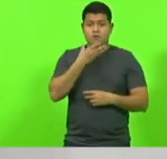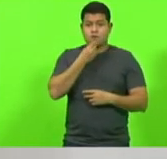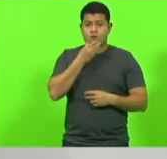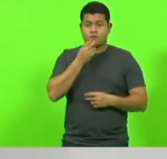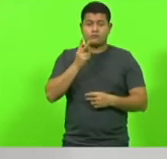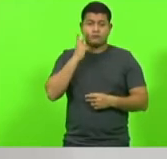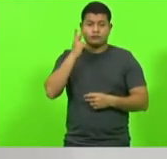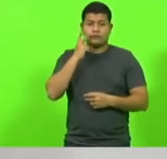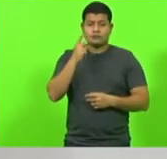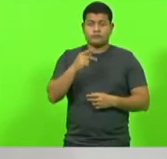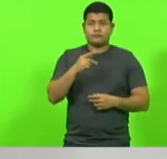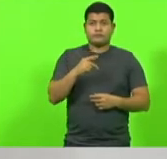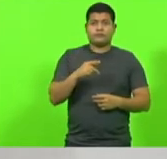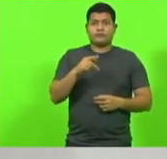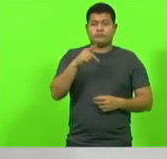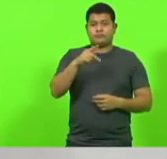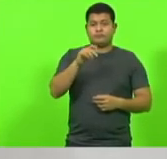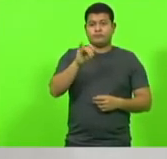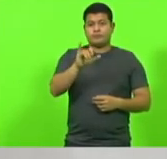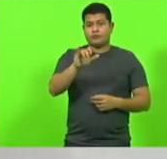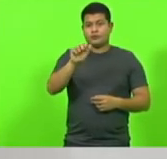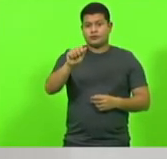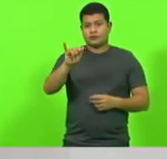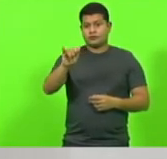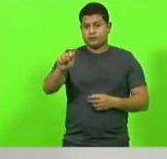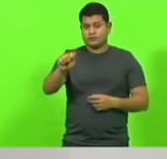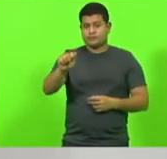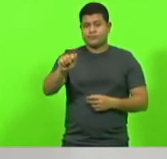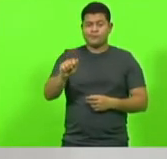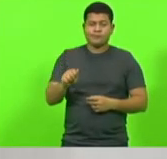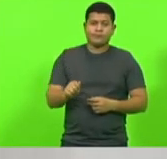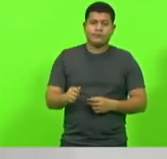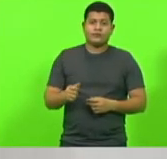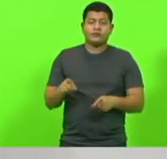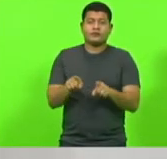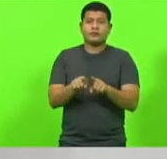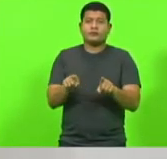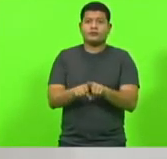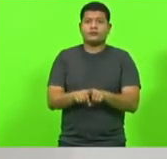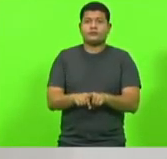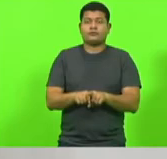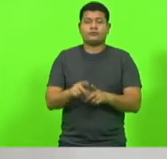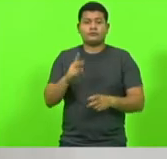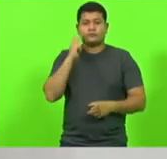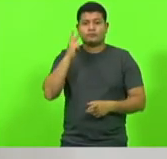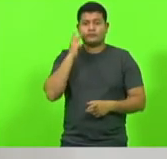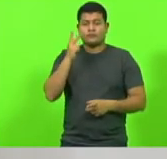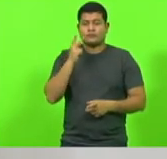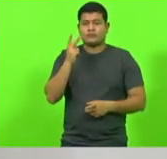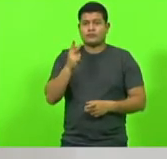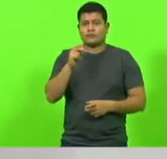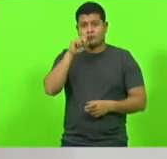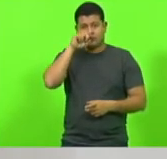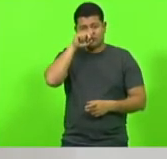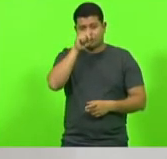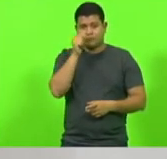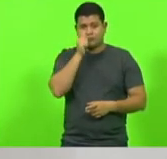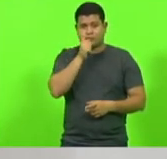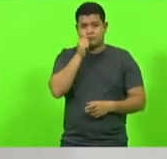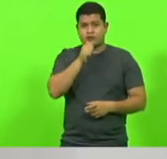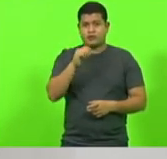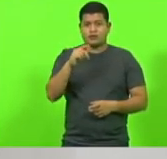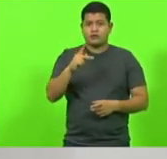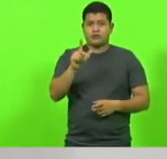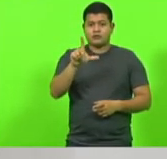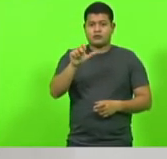Piaia, o Lacir Domingos Piaia, também nossos vereadores lá, a Cláudia Crindes,